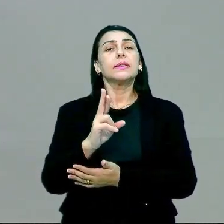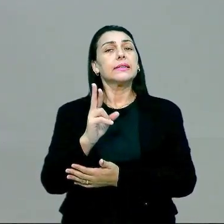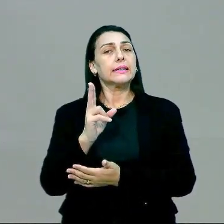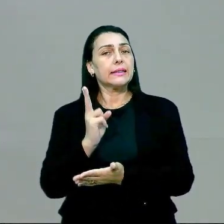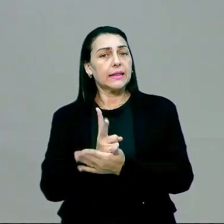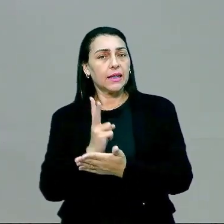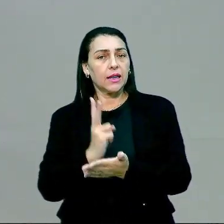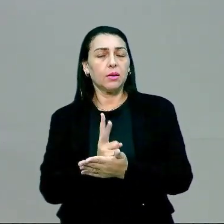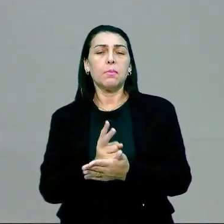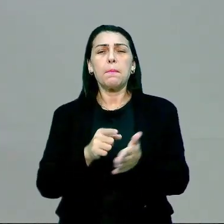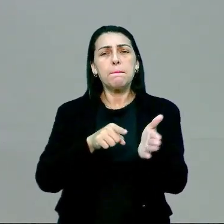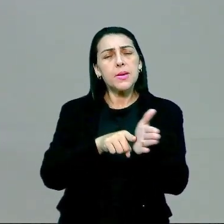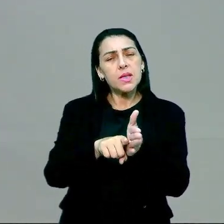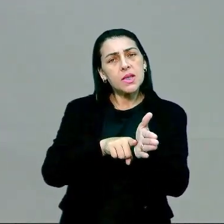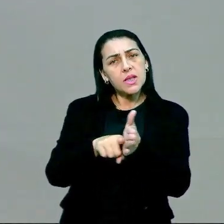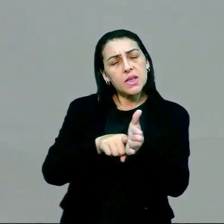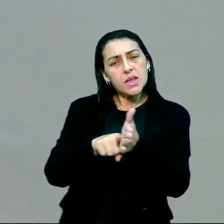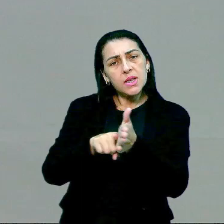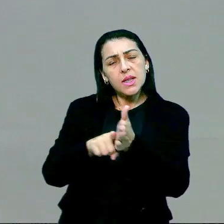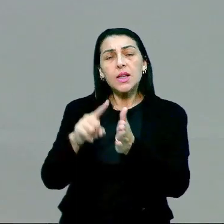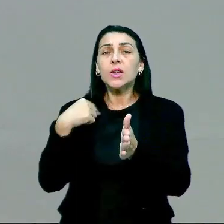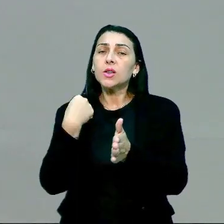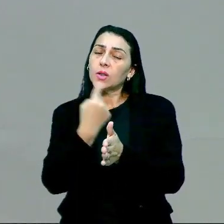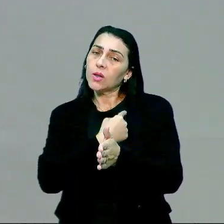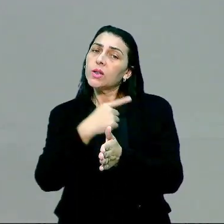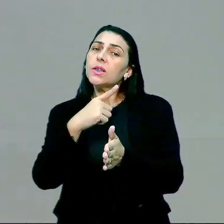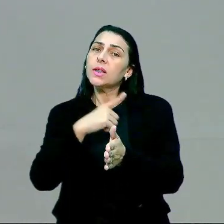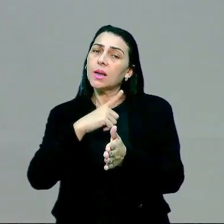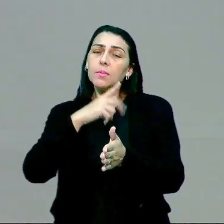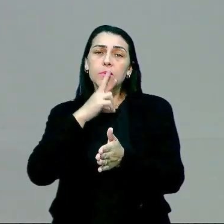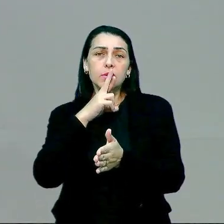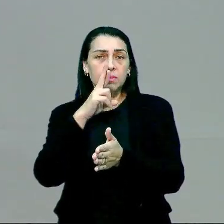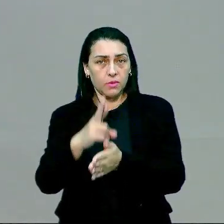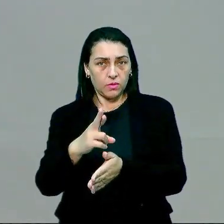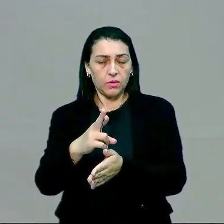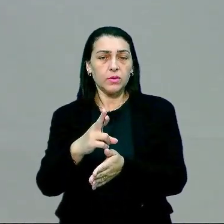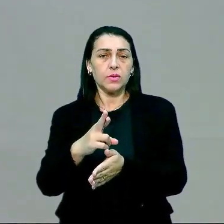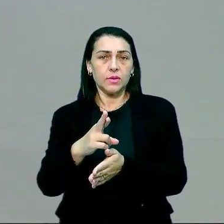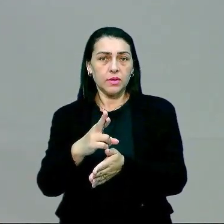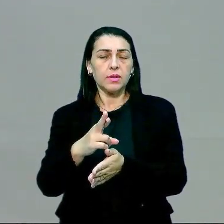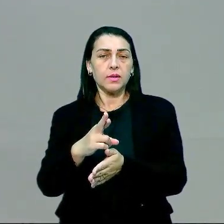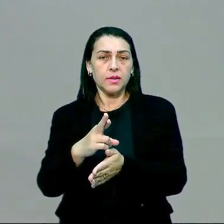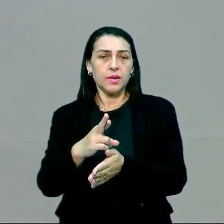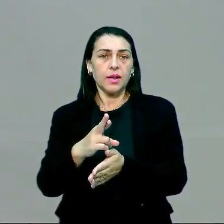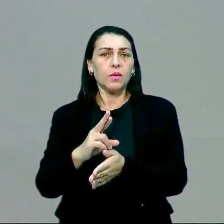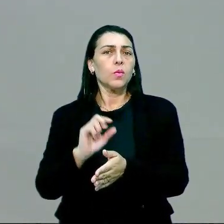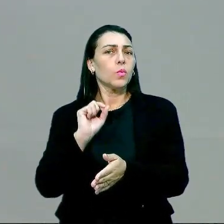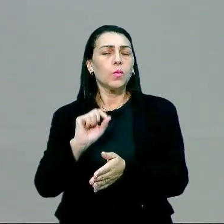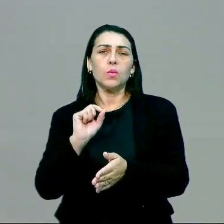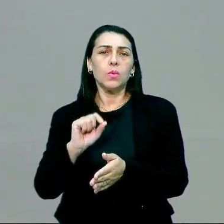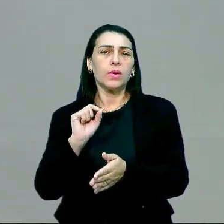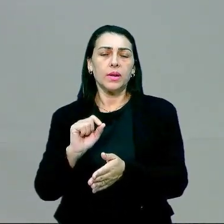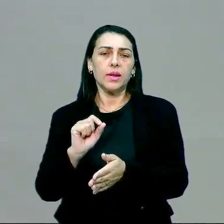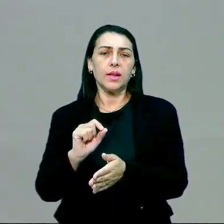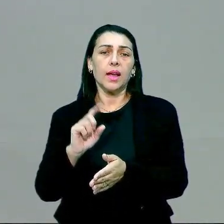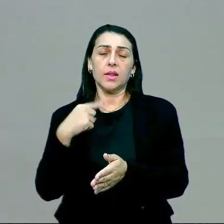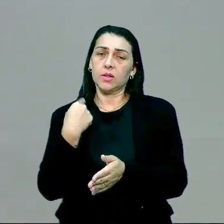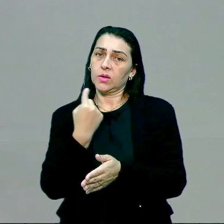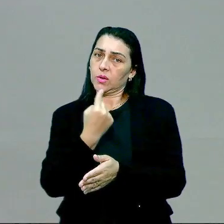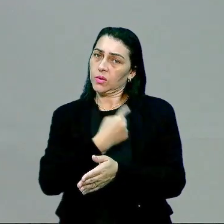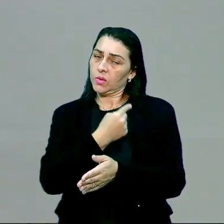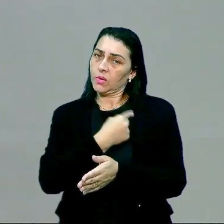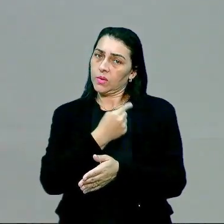vezes que nós pesquisamos, nós obtemos resultados. E esses resultados acabam sendo as